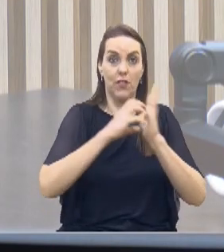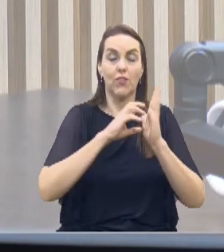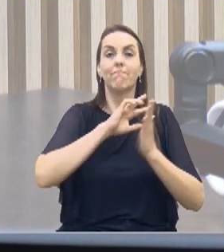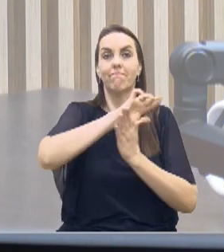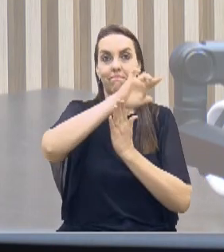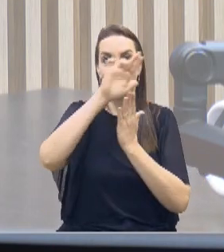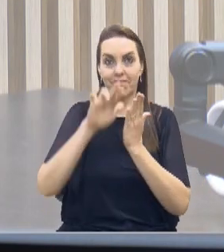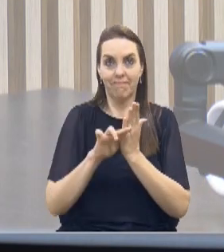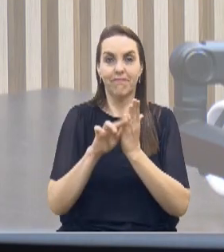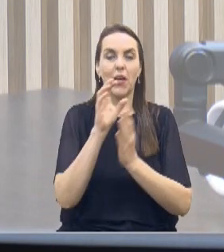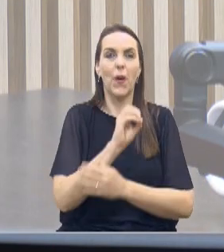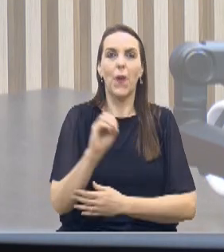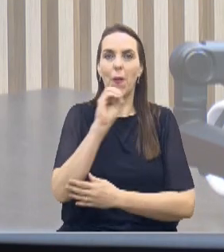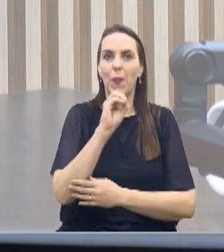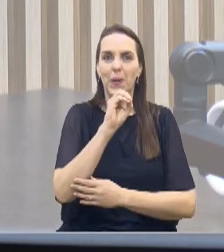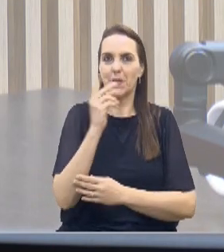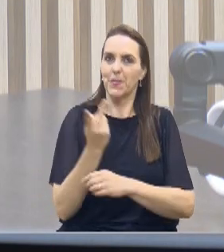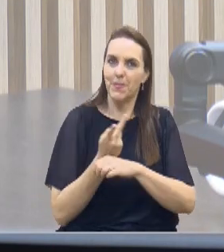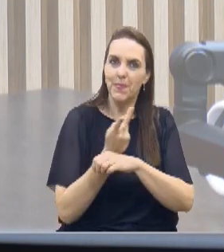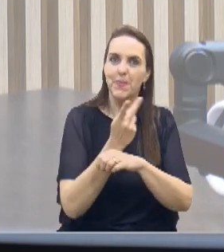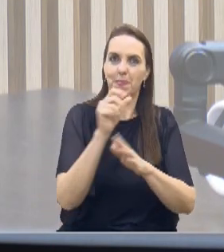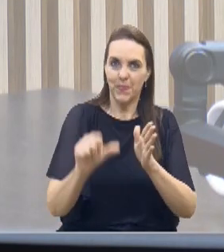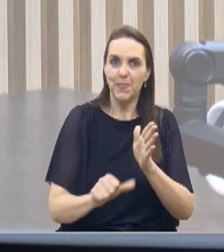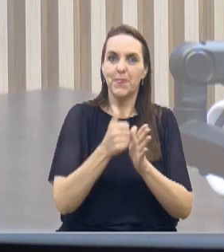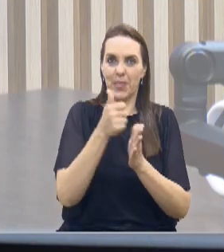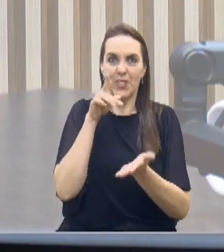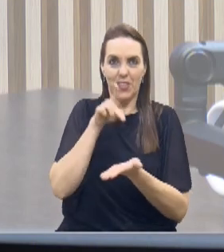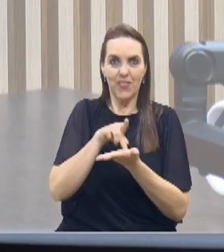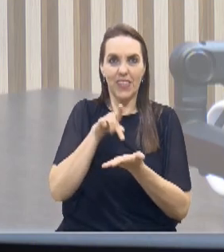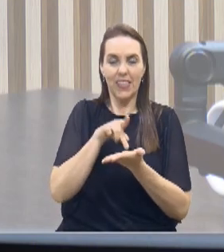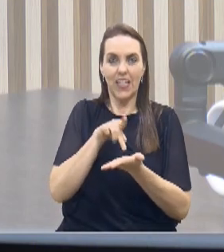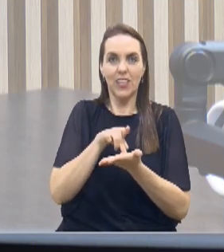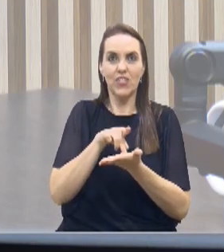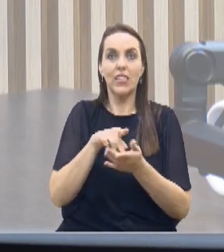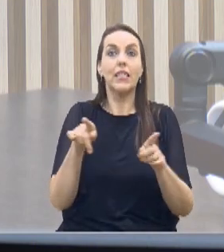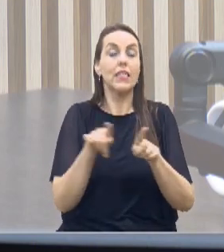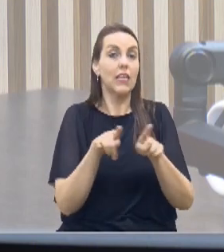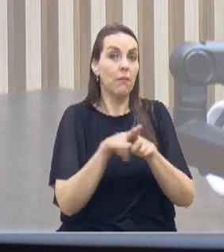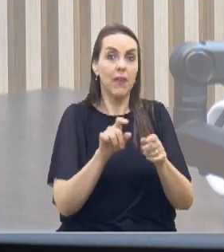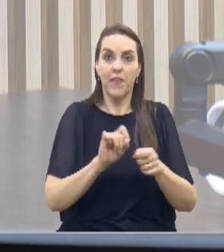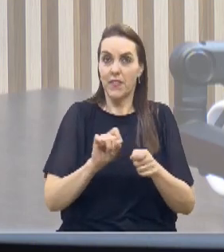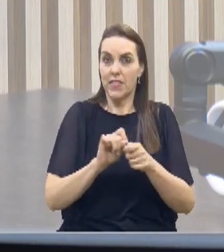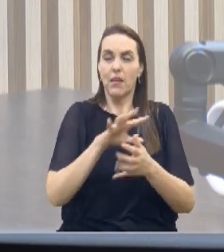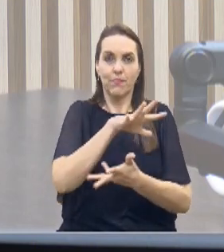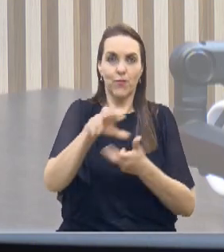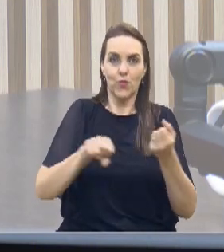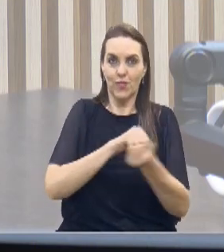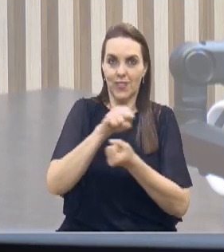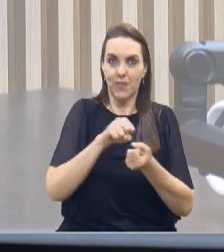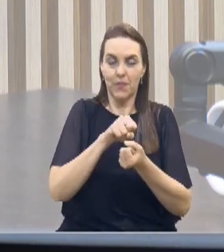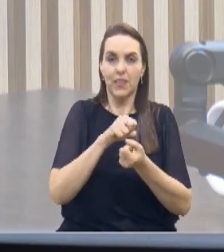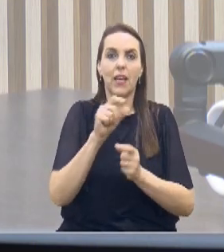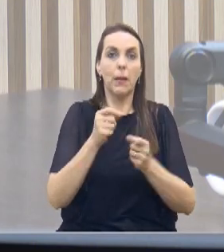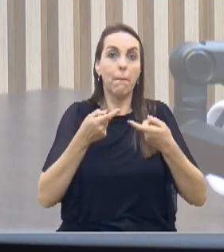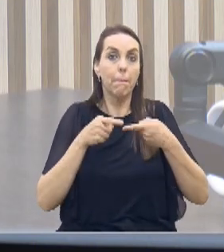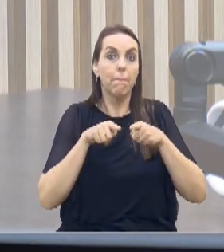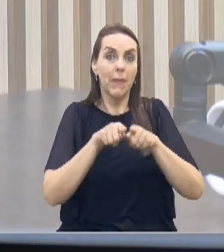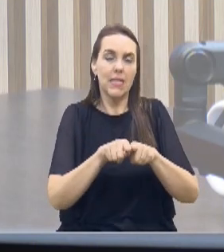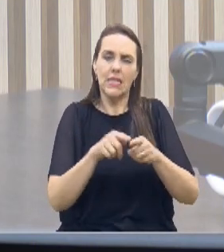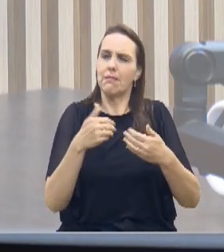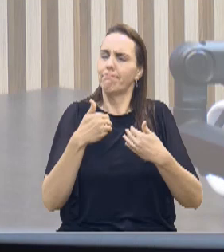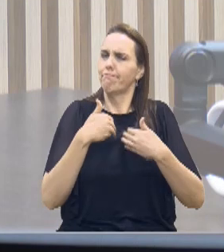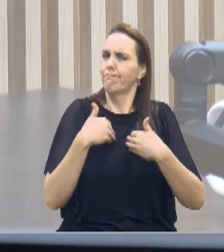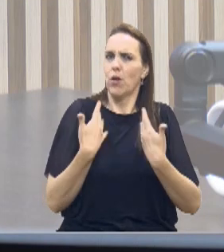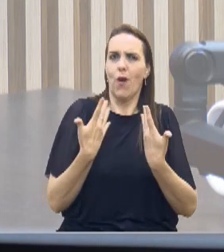que vêm buscando melhorias para casa de verdade. E nós também fizemos, dentro dessa questão da sustentabilidade, uma parceria que eu considero uma das